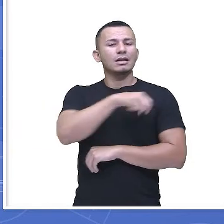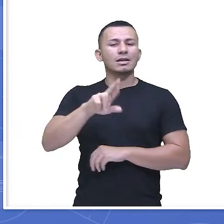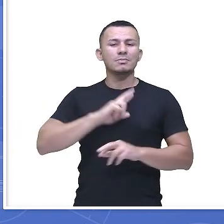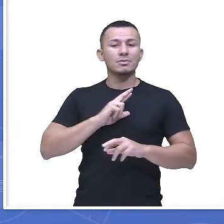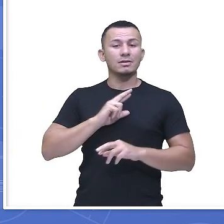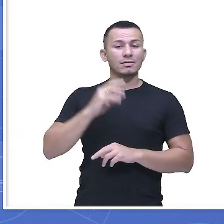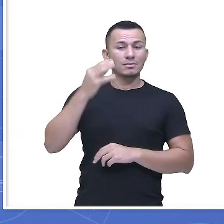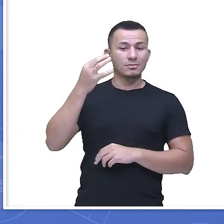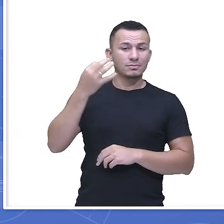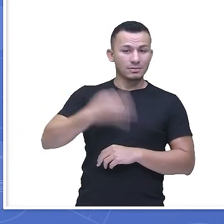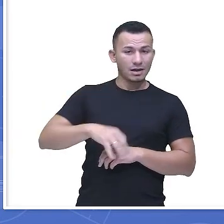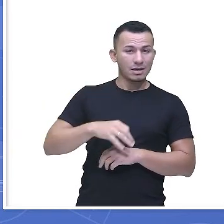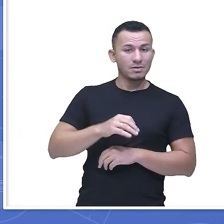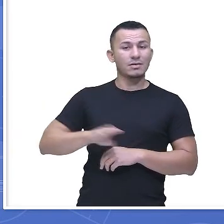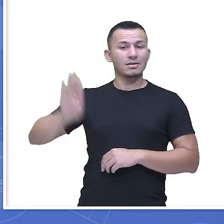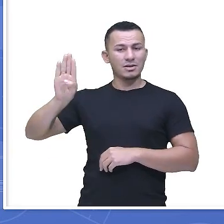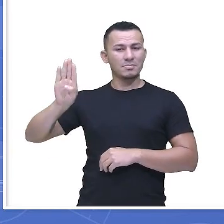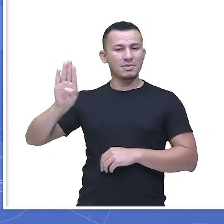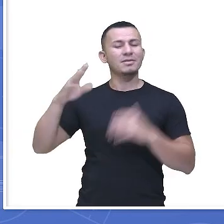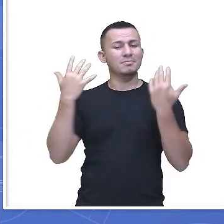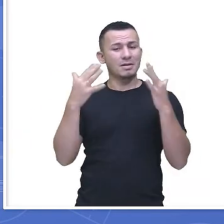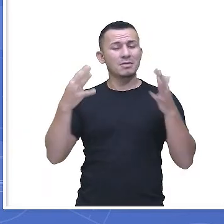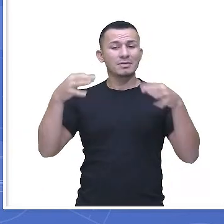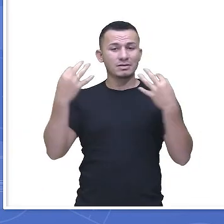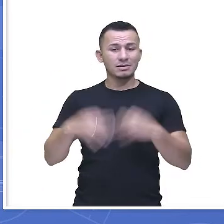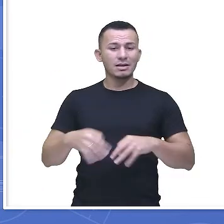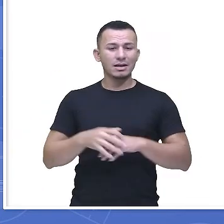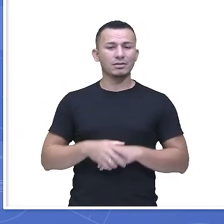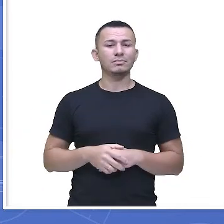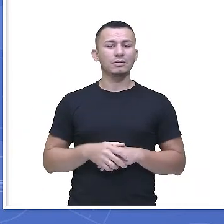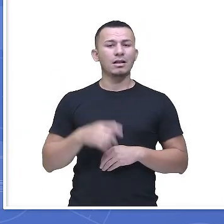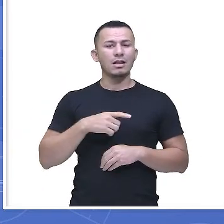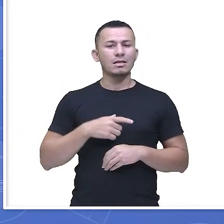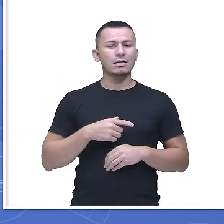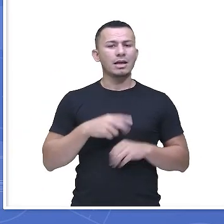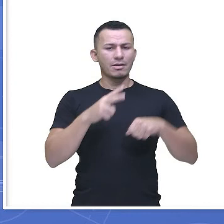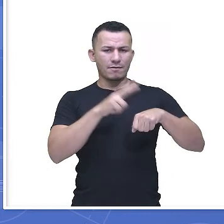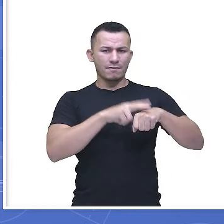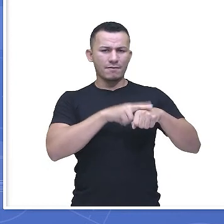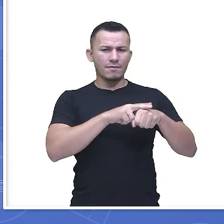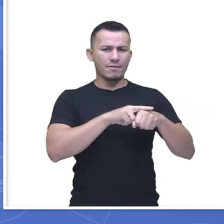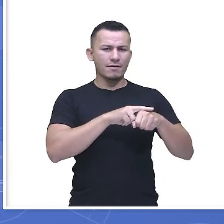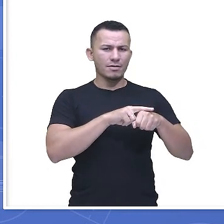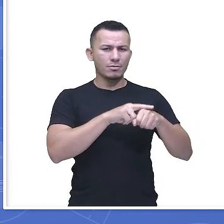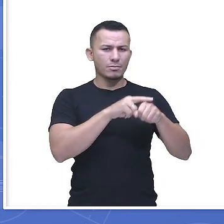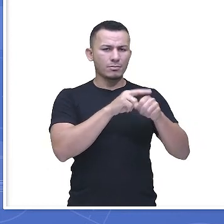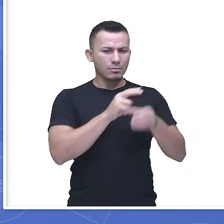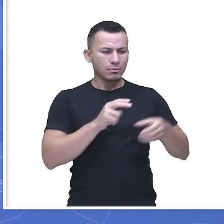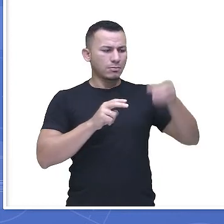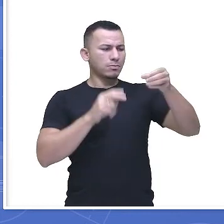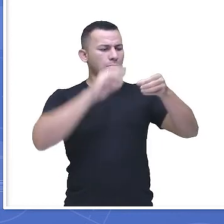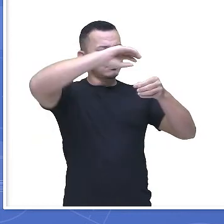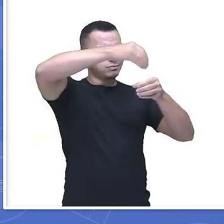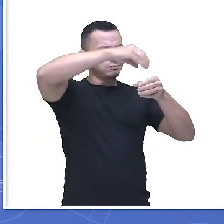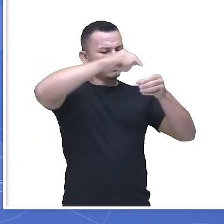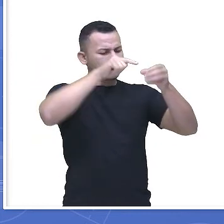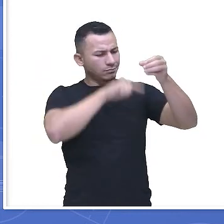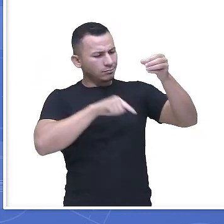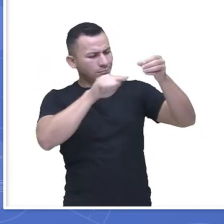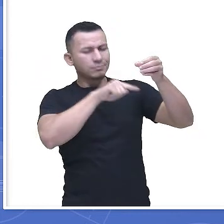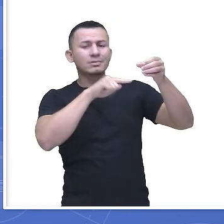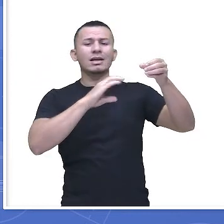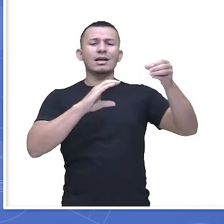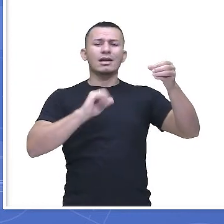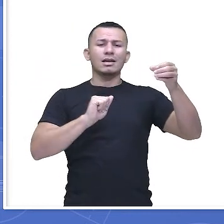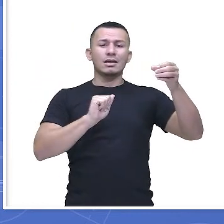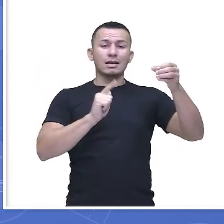letra B, muito bem, um balão de vidro com gargalo alongado e caldo nutritivo em